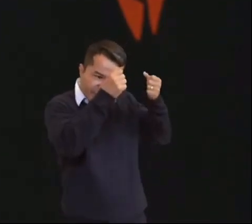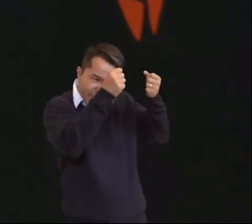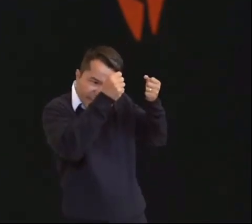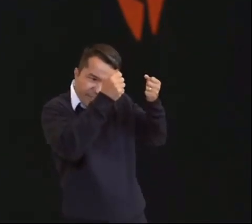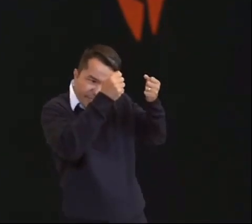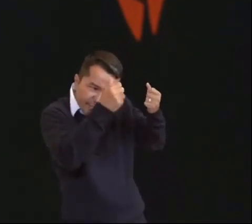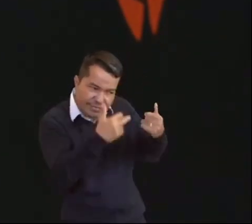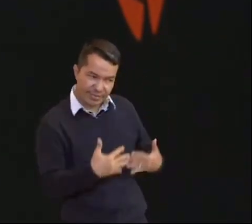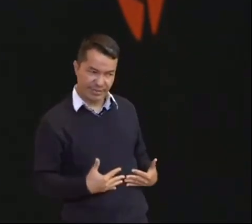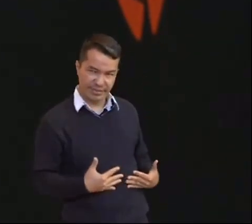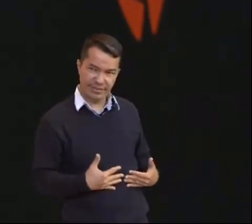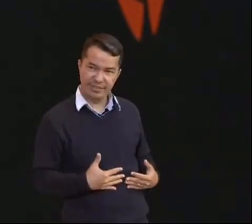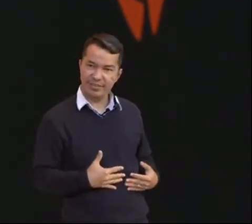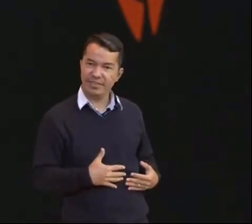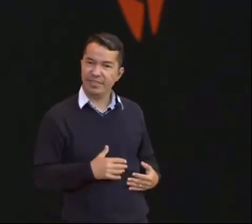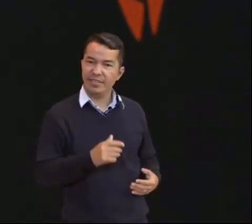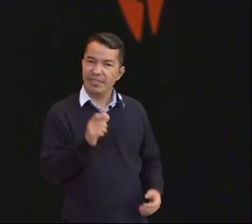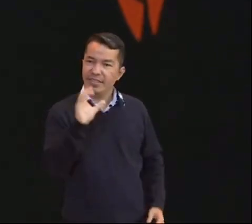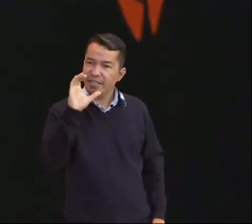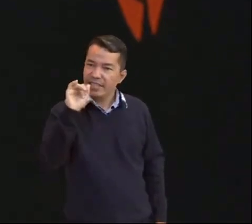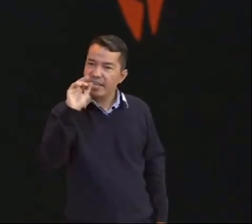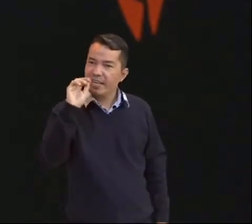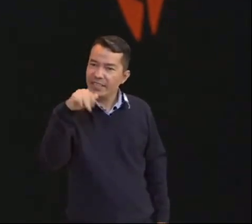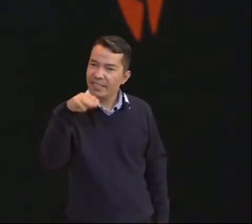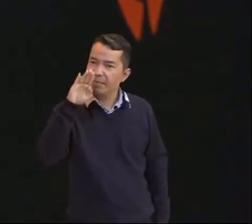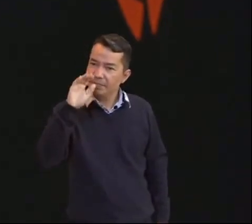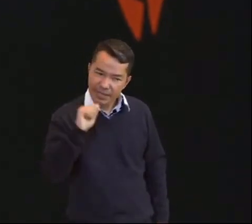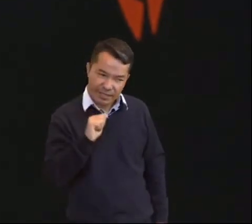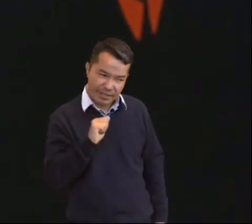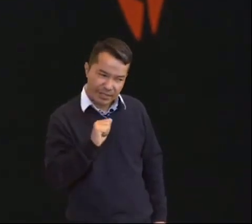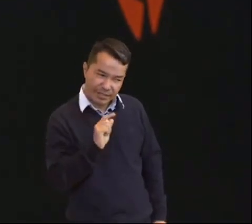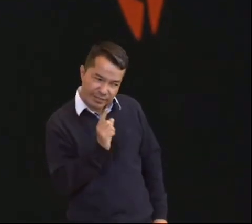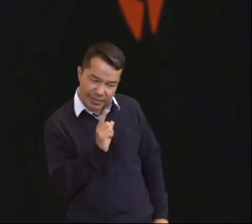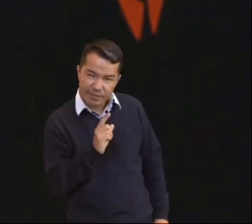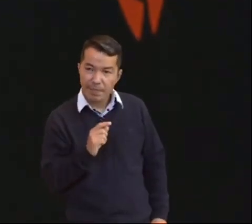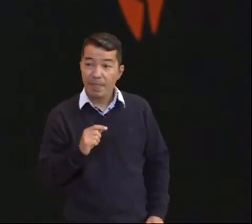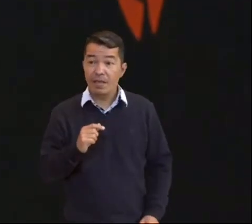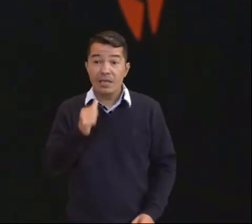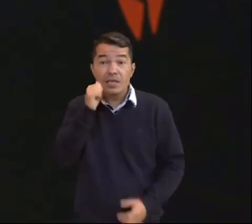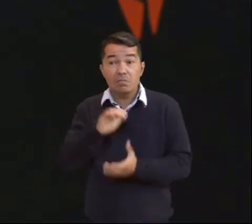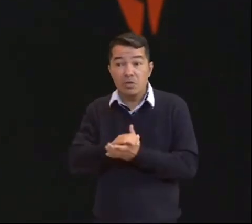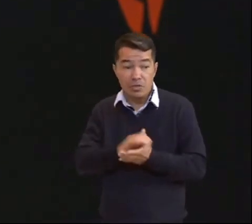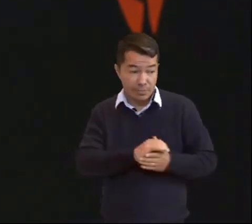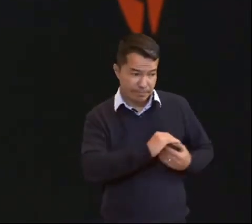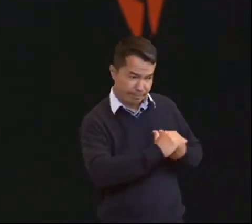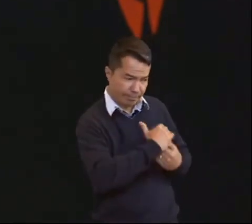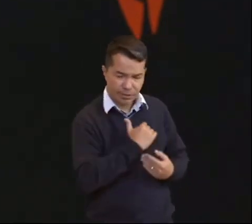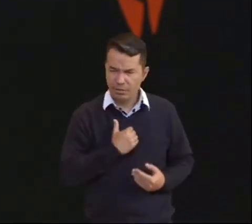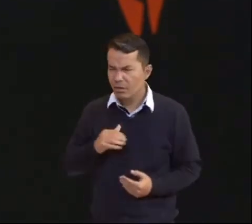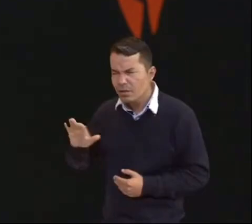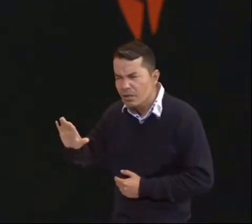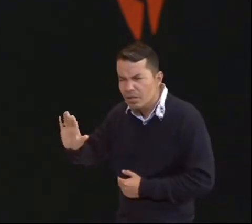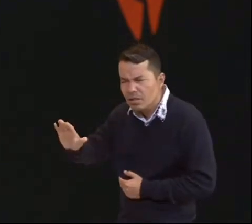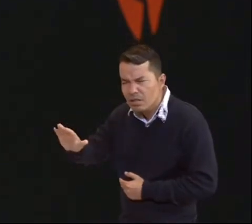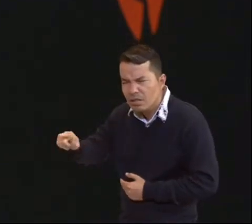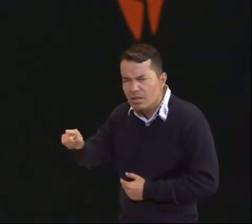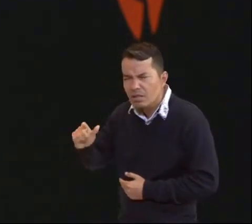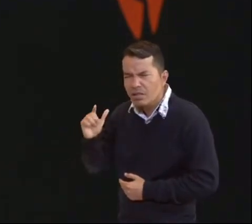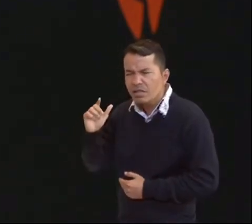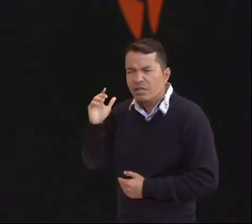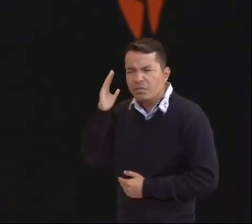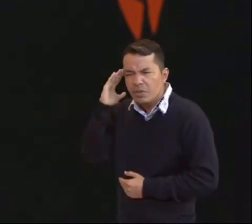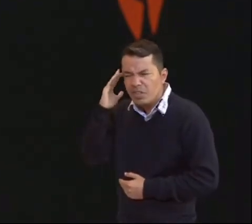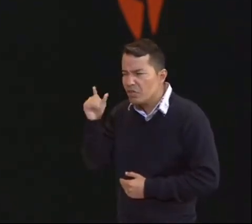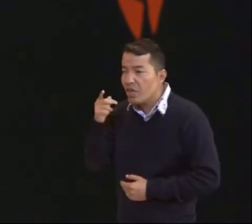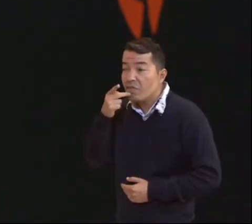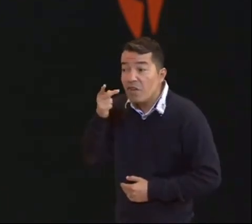para mim assim: presta atenção, o importante não é só o que você disse, mas o que ela entendeu.